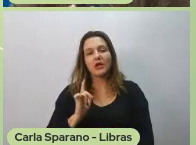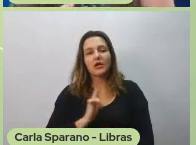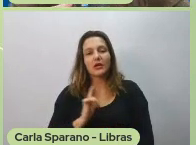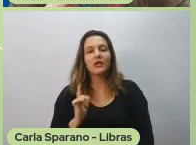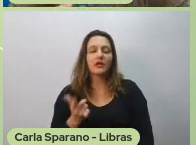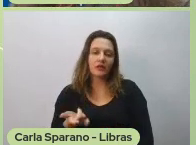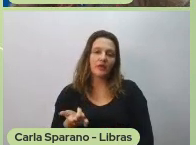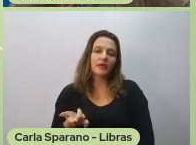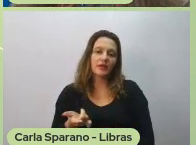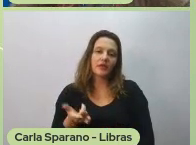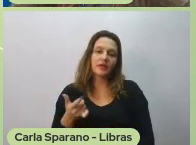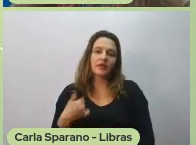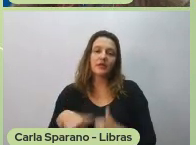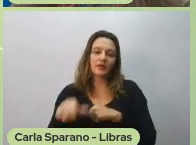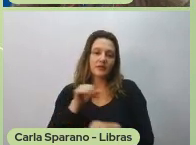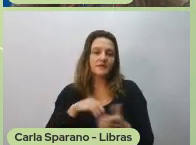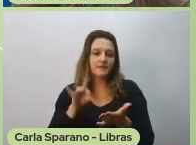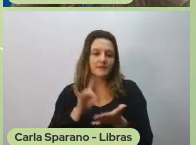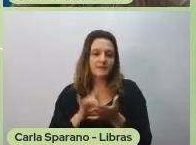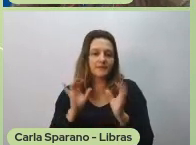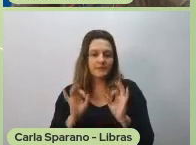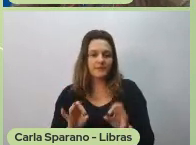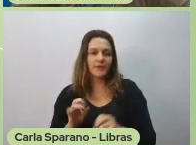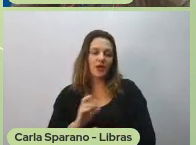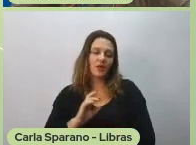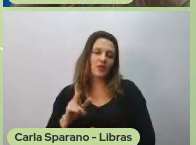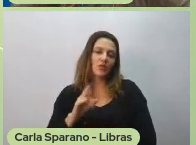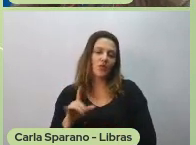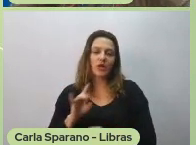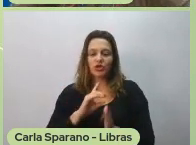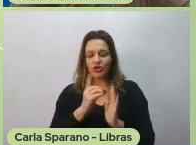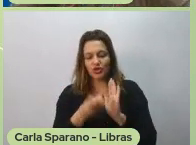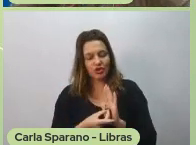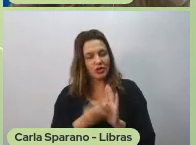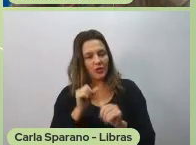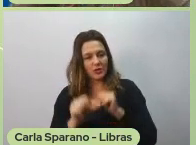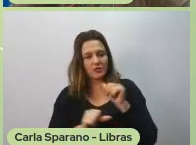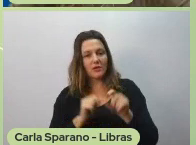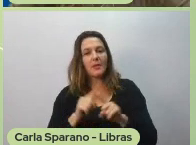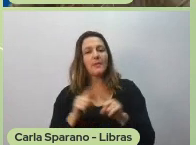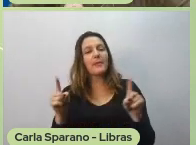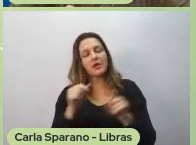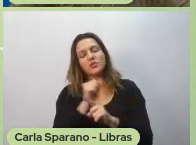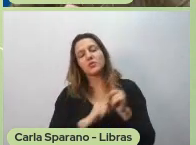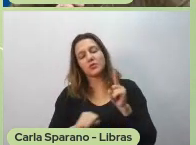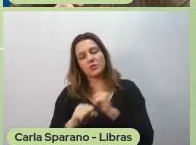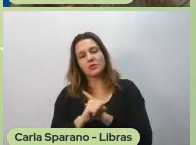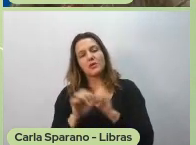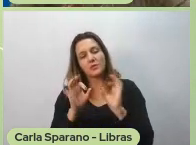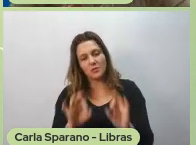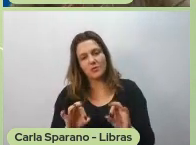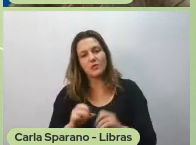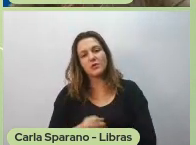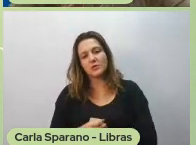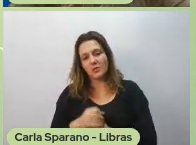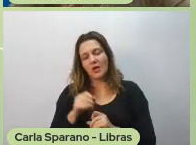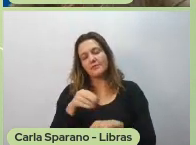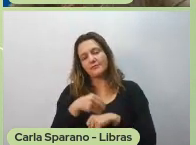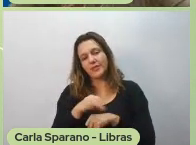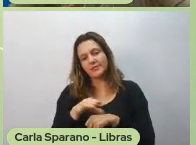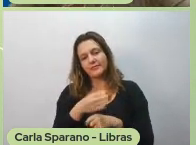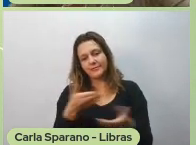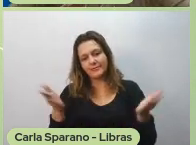de uma real transformação, né? Não transformação digital, mas aqui falando uma transformação social mesmo. Acho que esse é o recado que